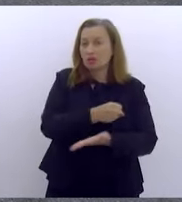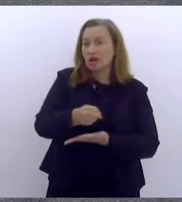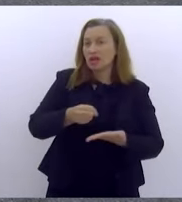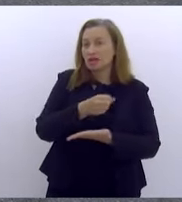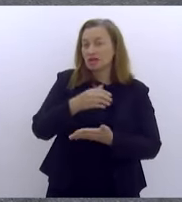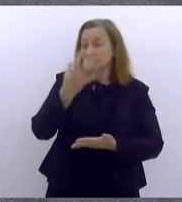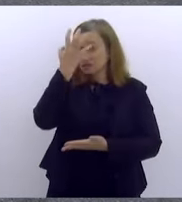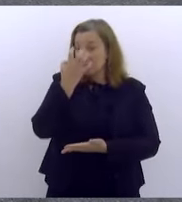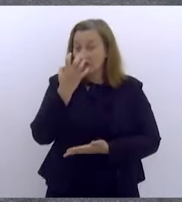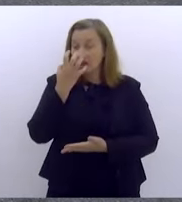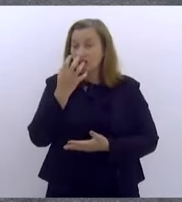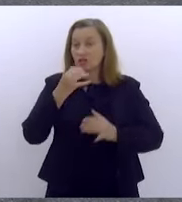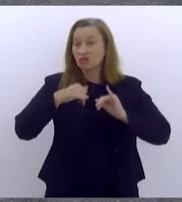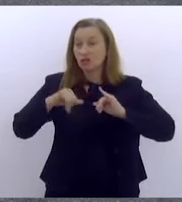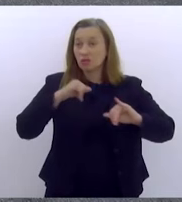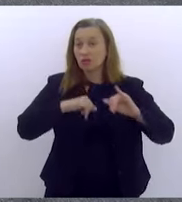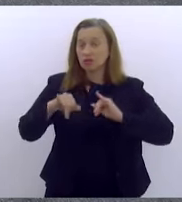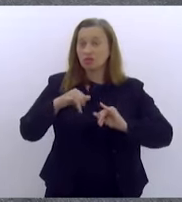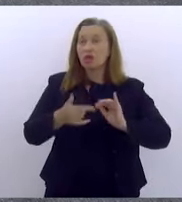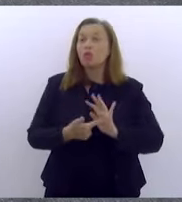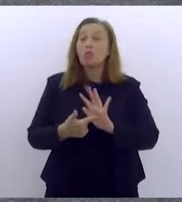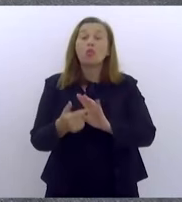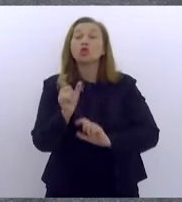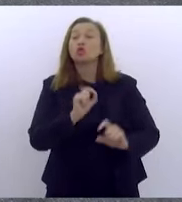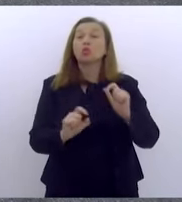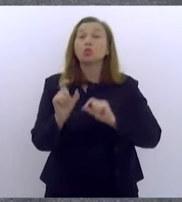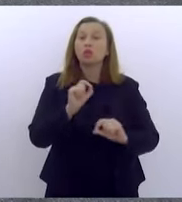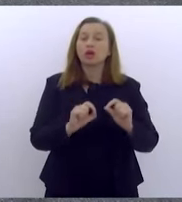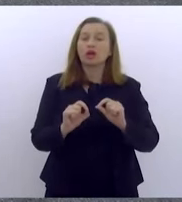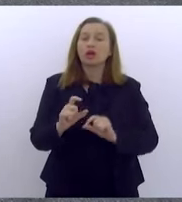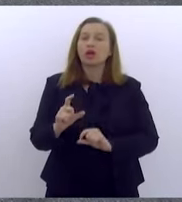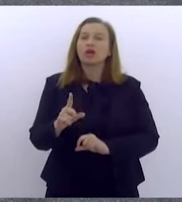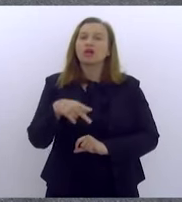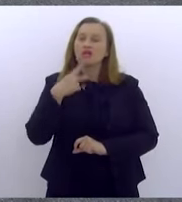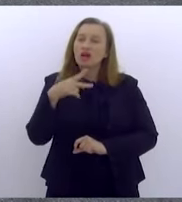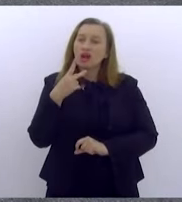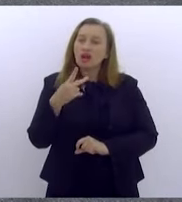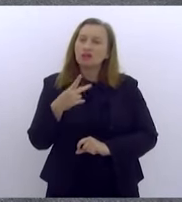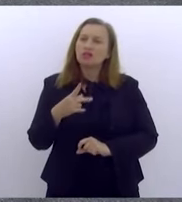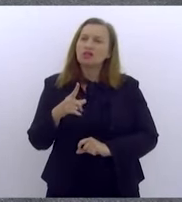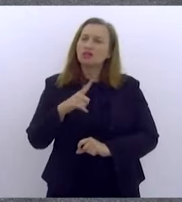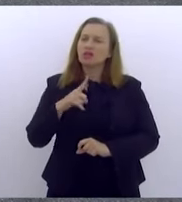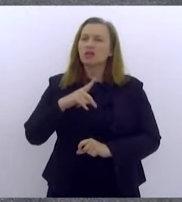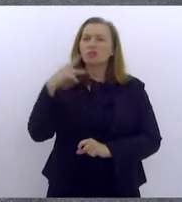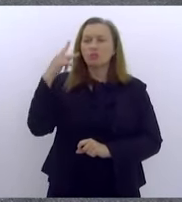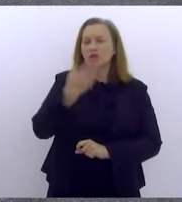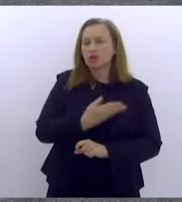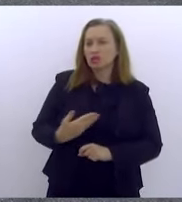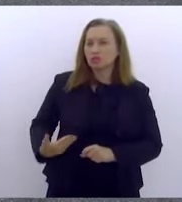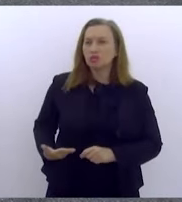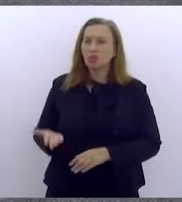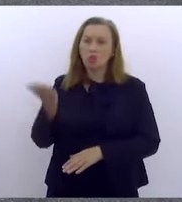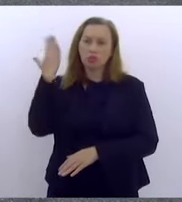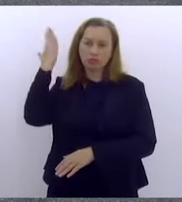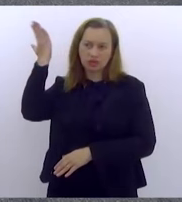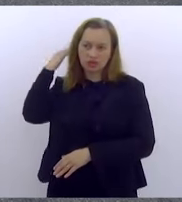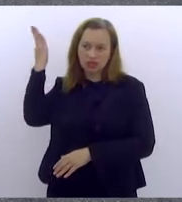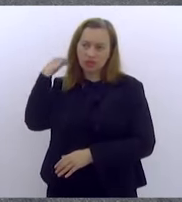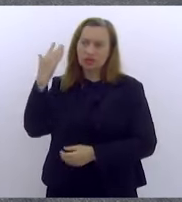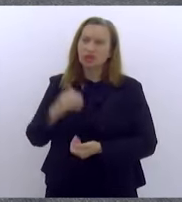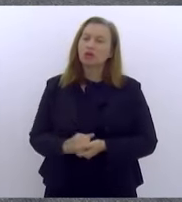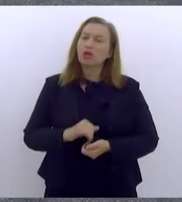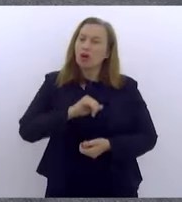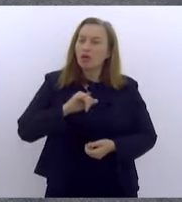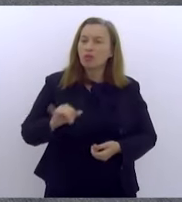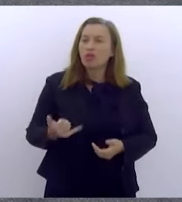dados, porque isso mostra que a gente está falando de algo que exige políticas públicas. Lá atrás, eu